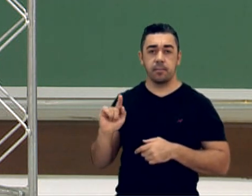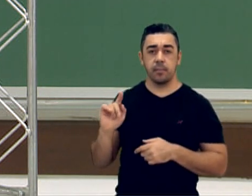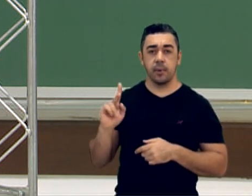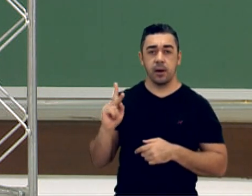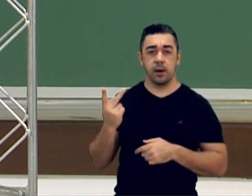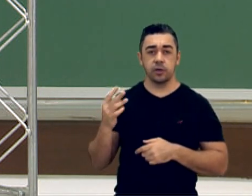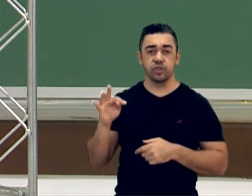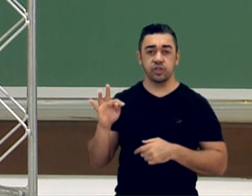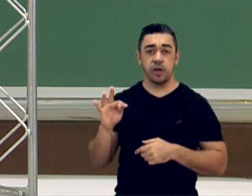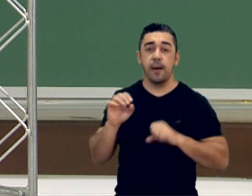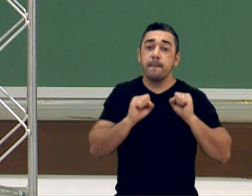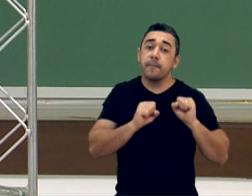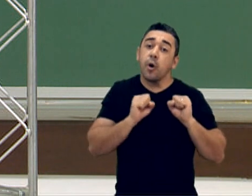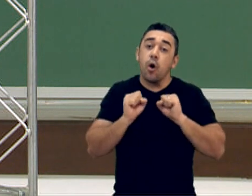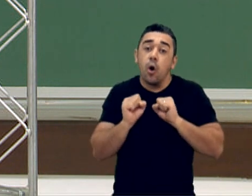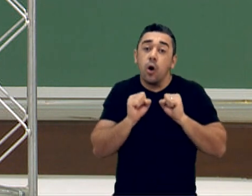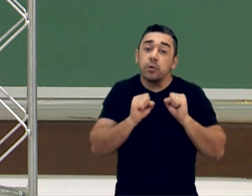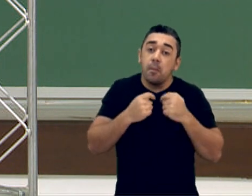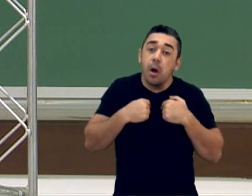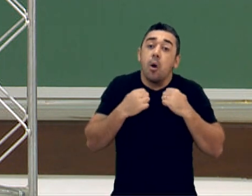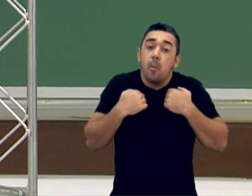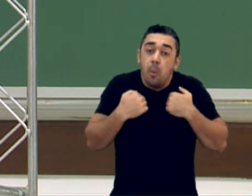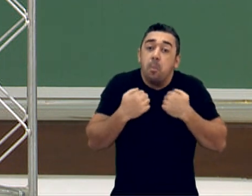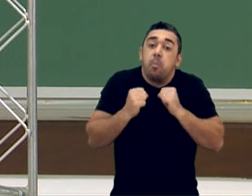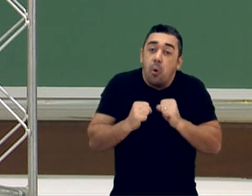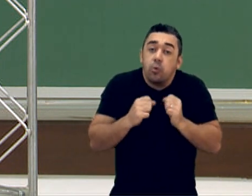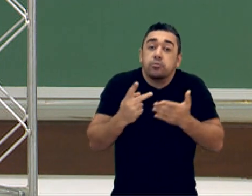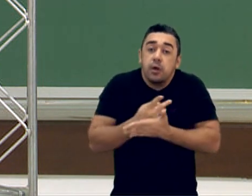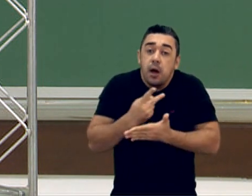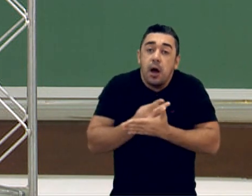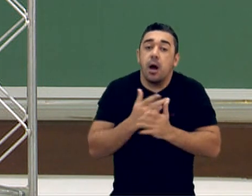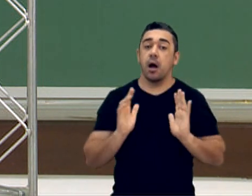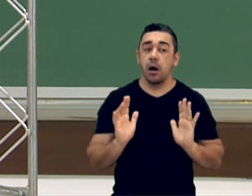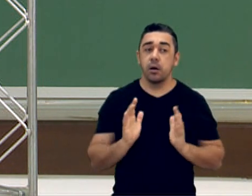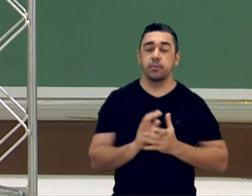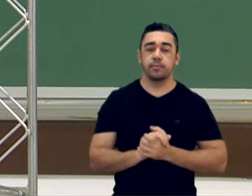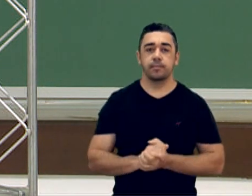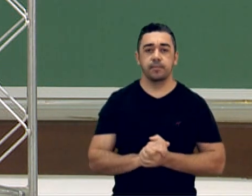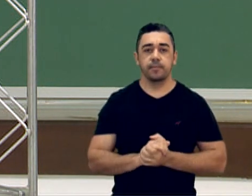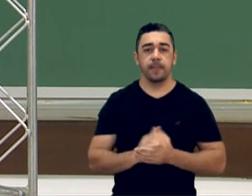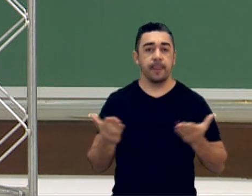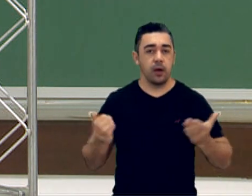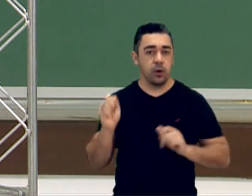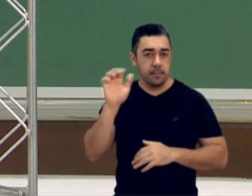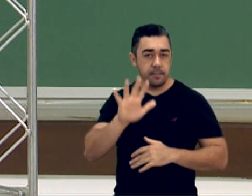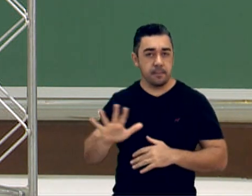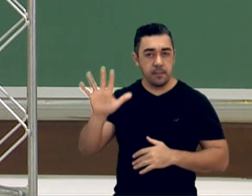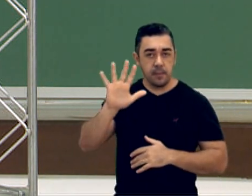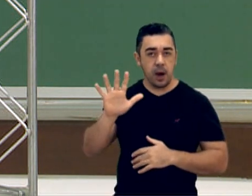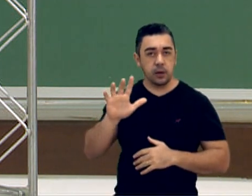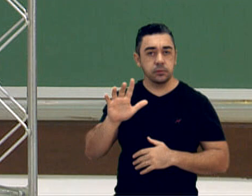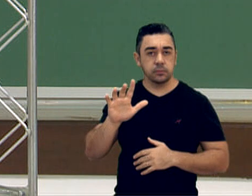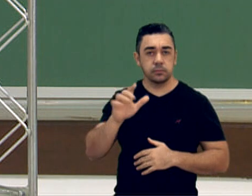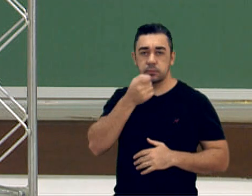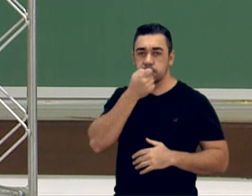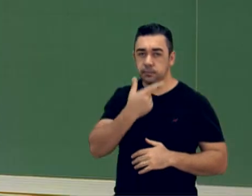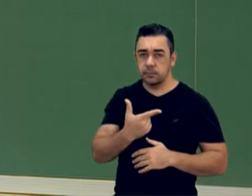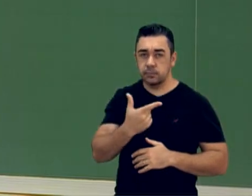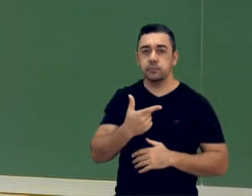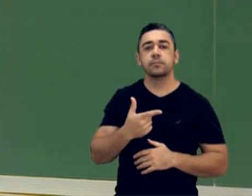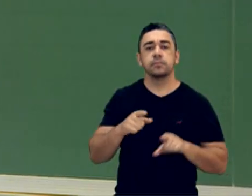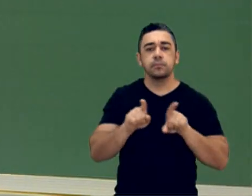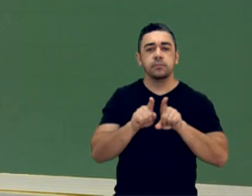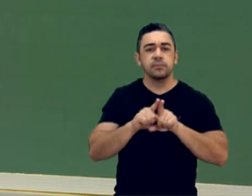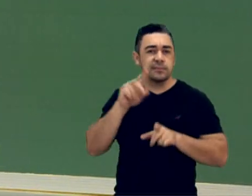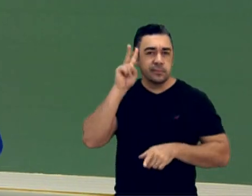possibilidade, uma dedução. Eu posso estar errado. E agora eu trouxe mais um cartoon. Lembram que eu